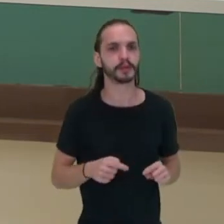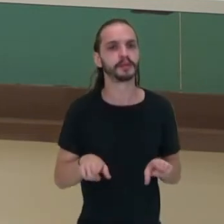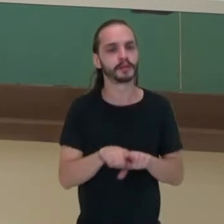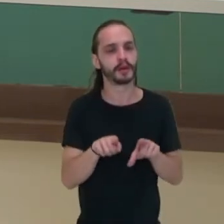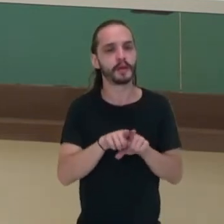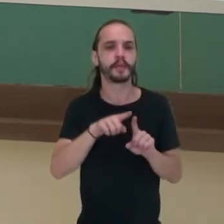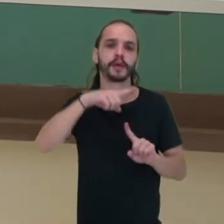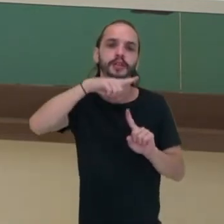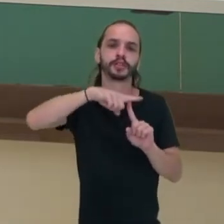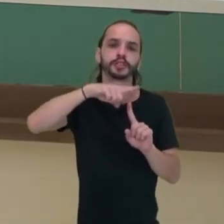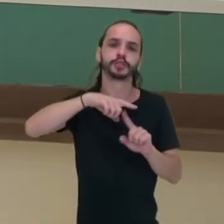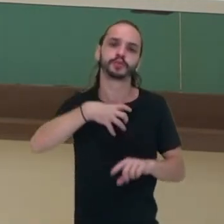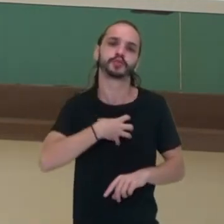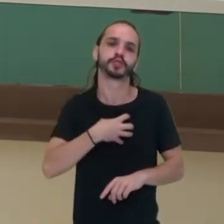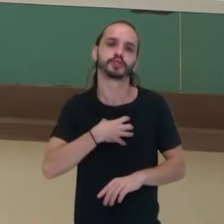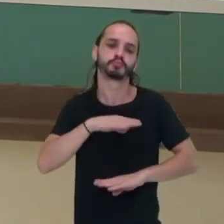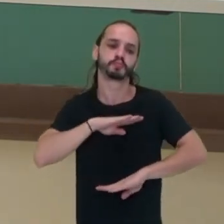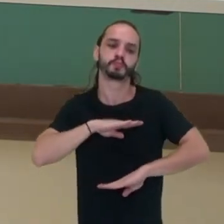de, né, de situação,